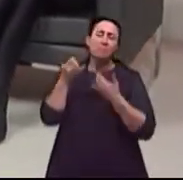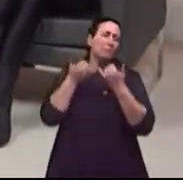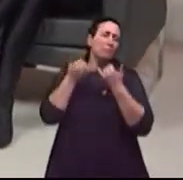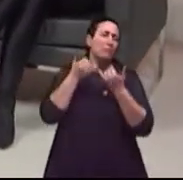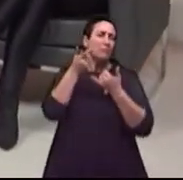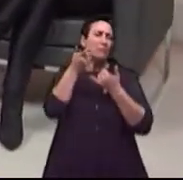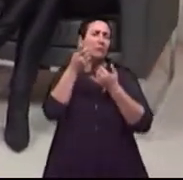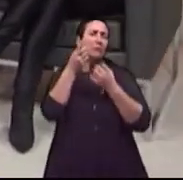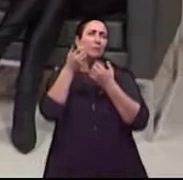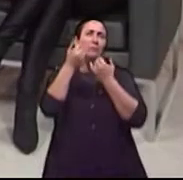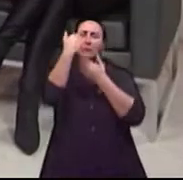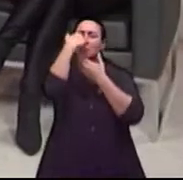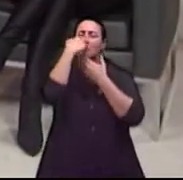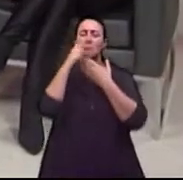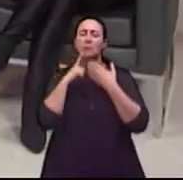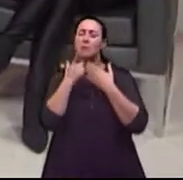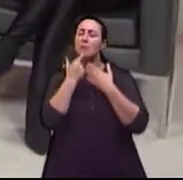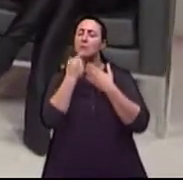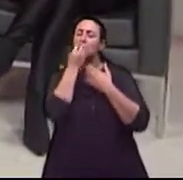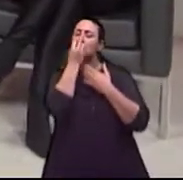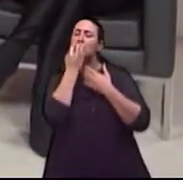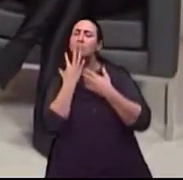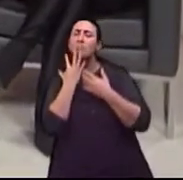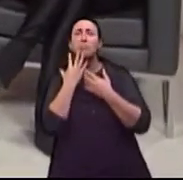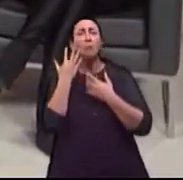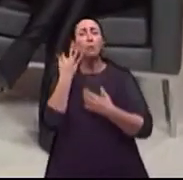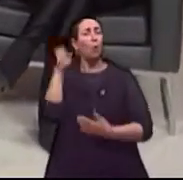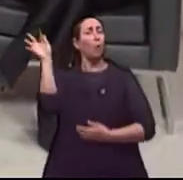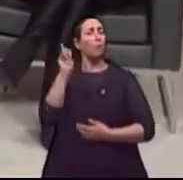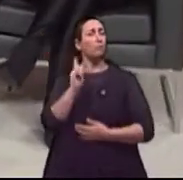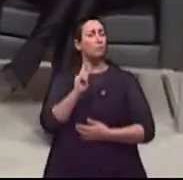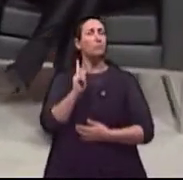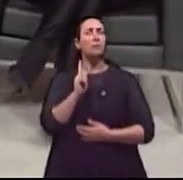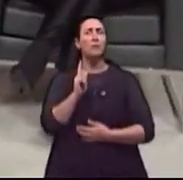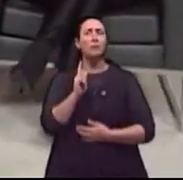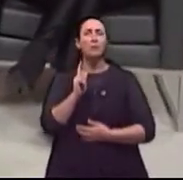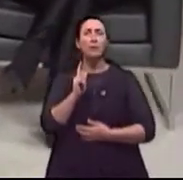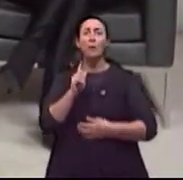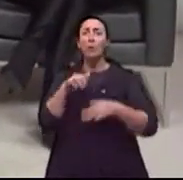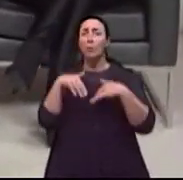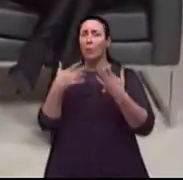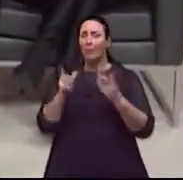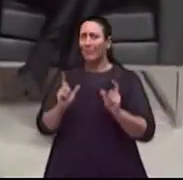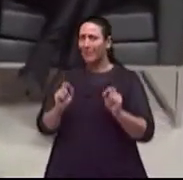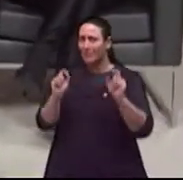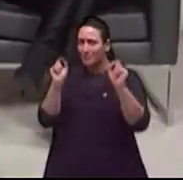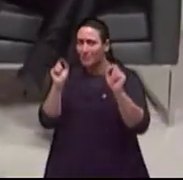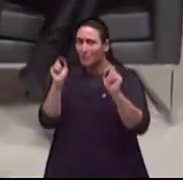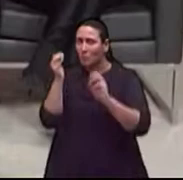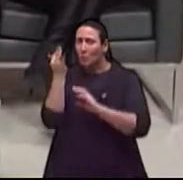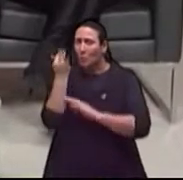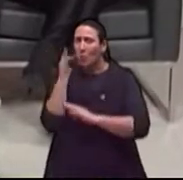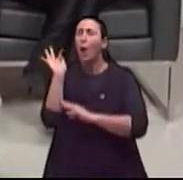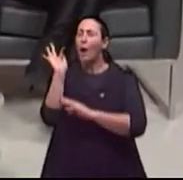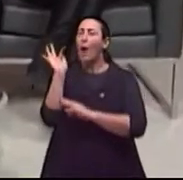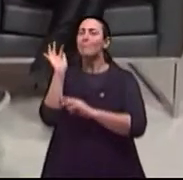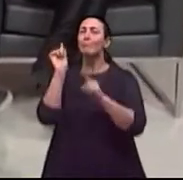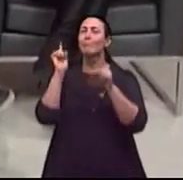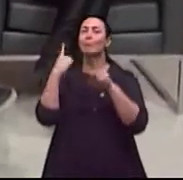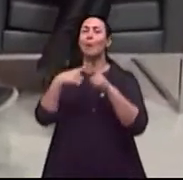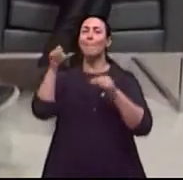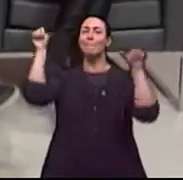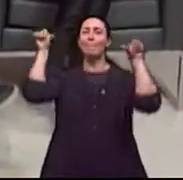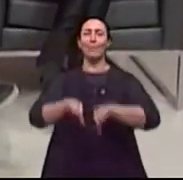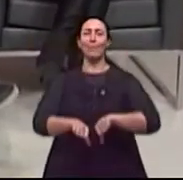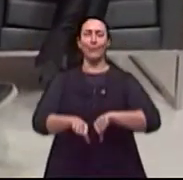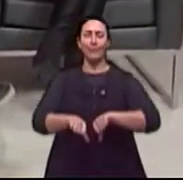sangra pequenos sangramentos mas ainda assim não dói quando o câncer bucal doi o caso já é muito agressivo ah